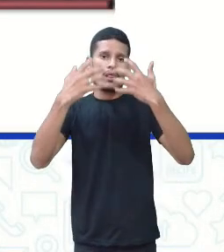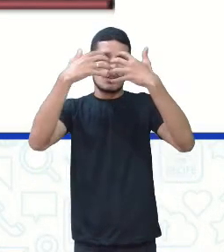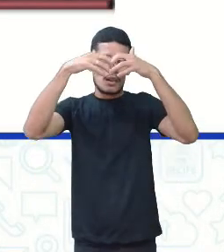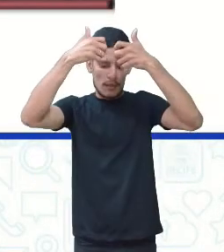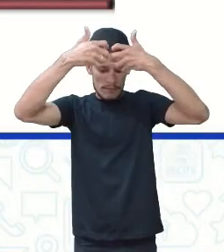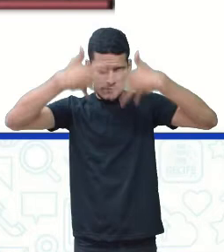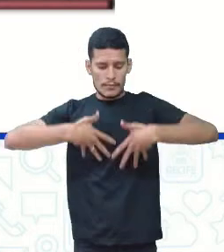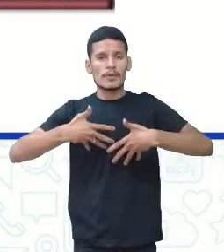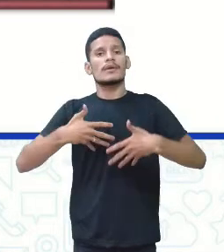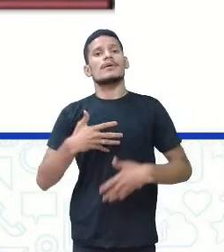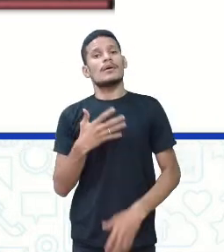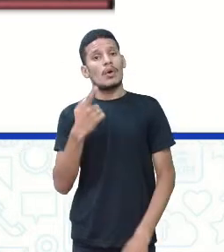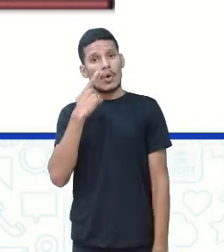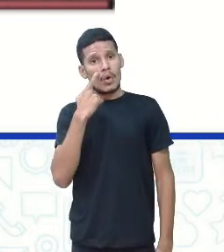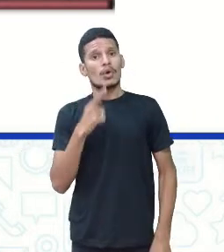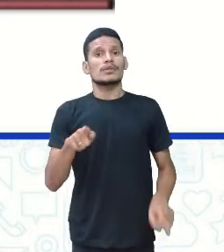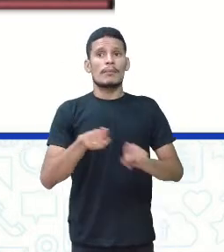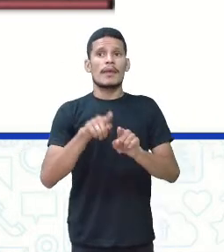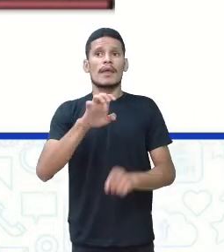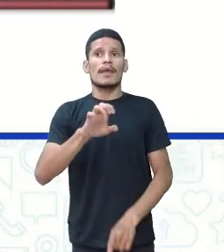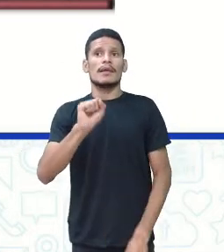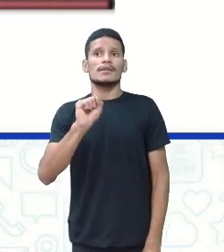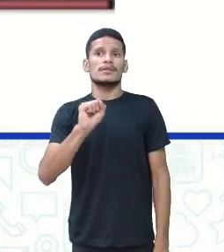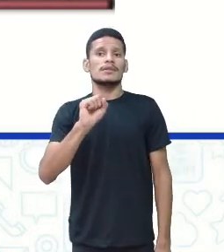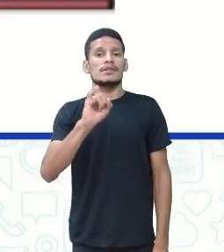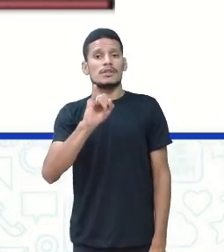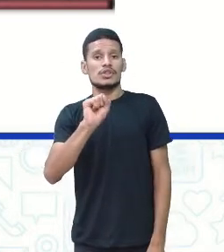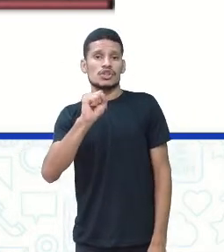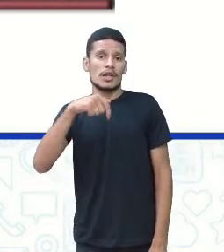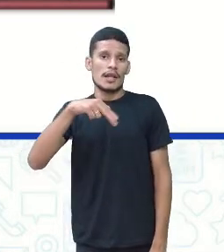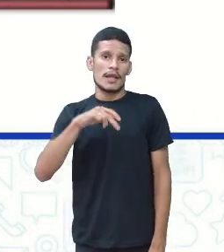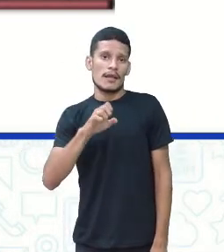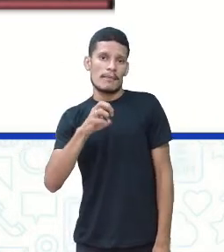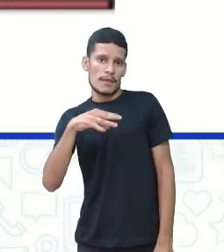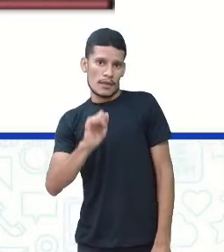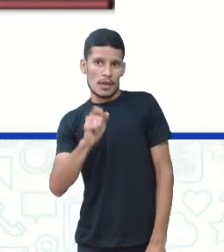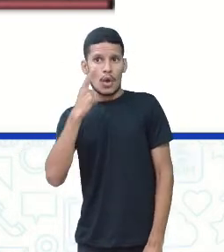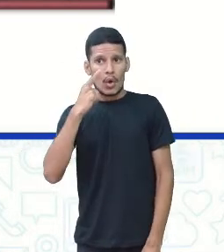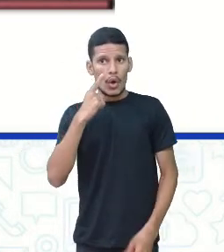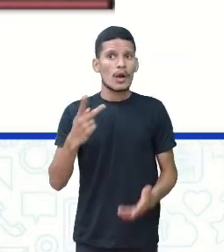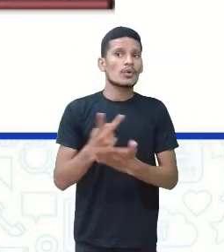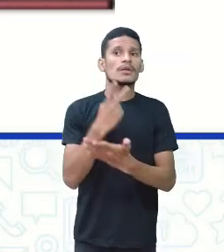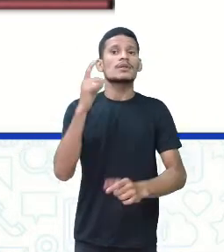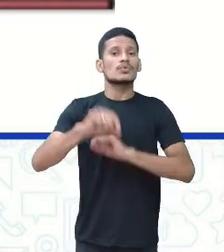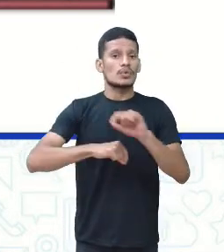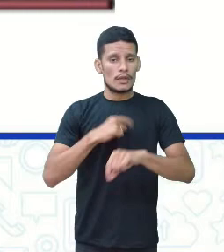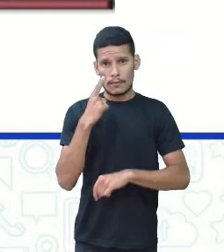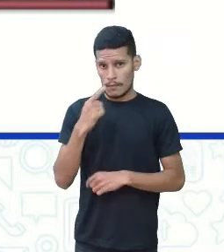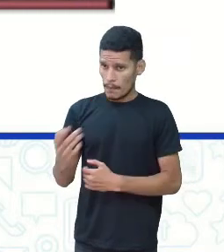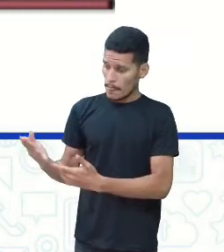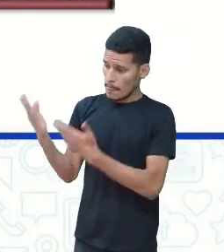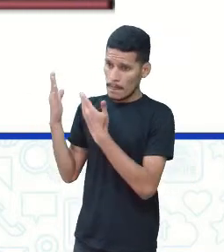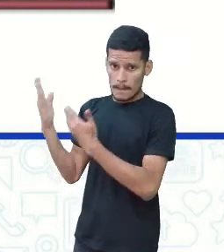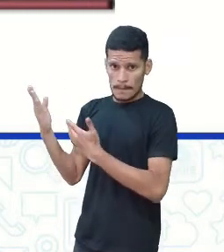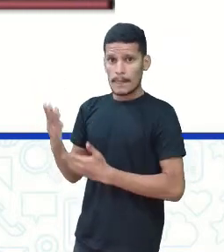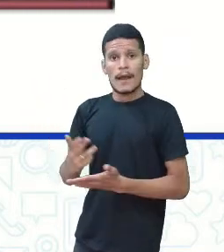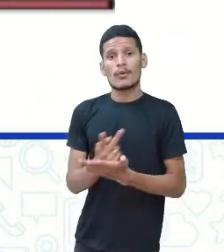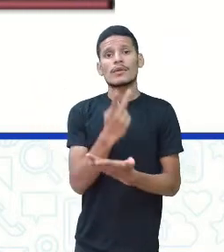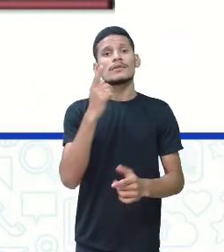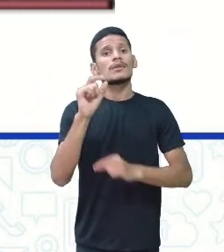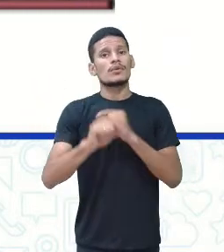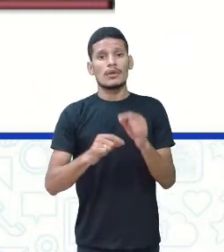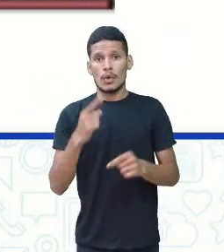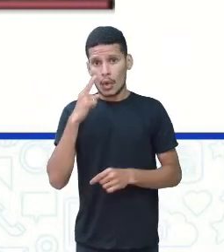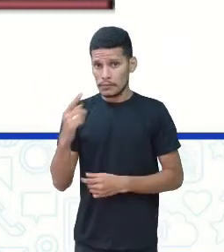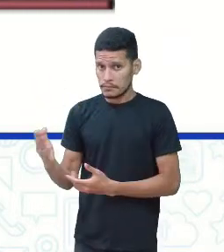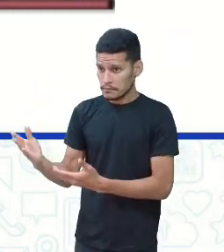chamado de isquemia. Vejam que eu trouxe a imagem mostrando ali onde está acontecendo, a nível do cérebro. E aí, olha o que vai acontecer.